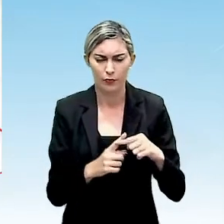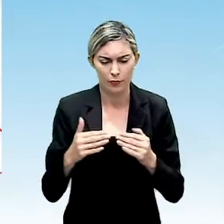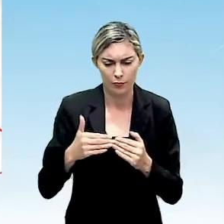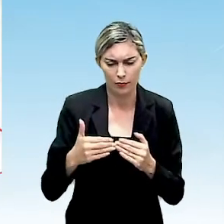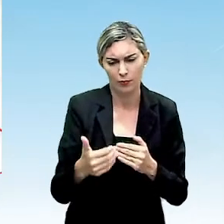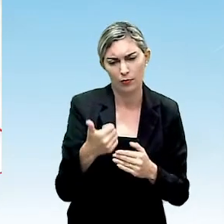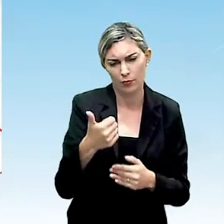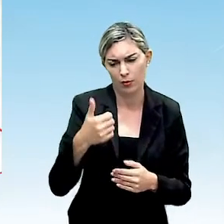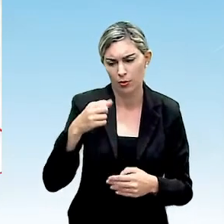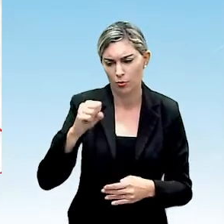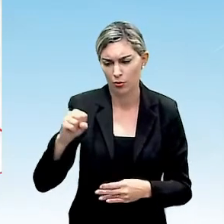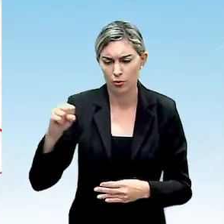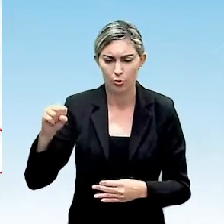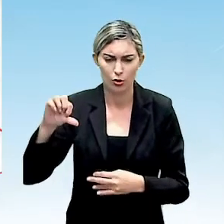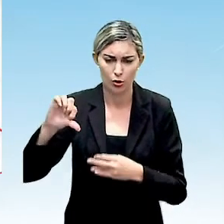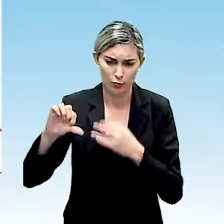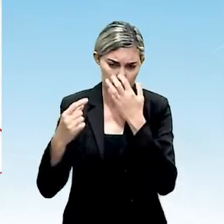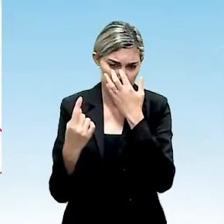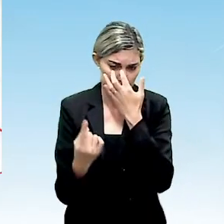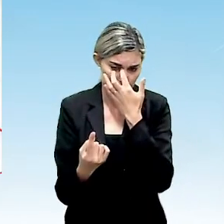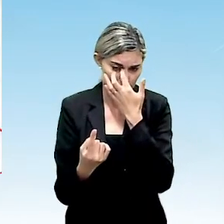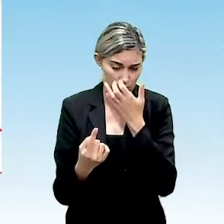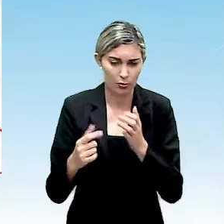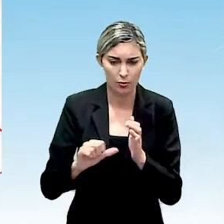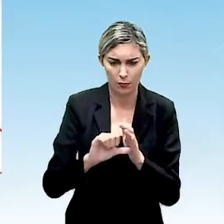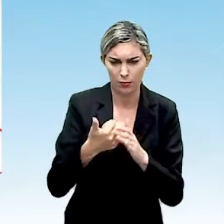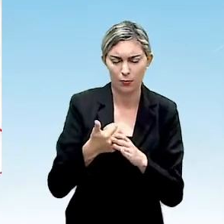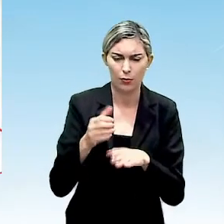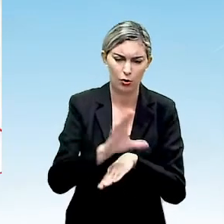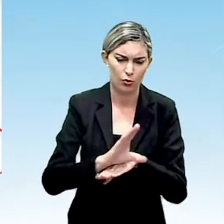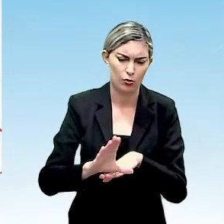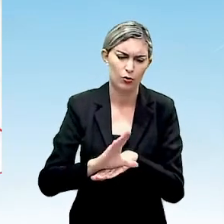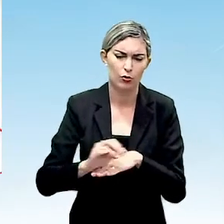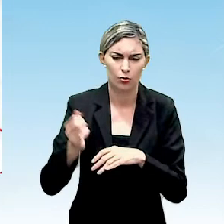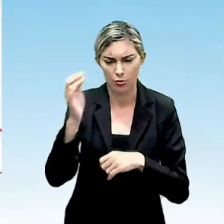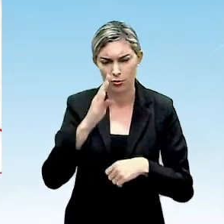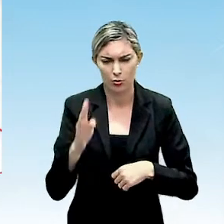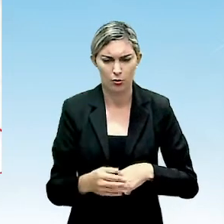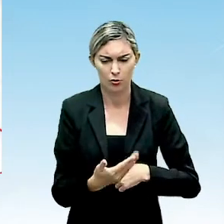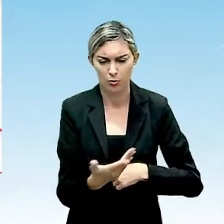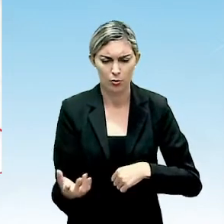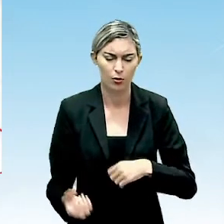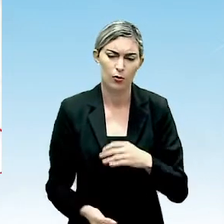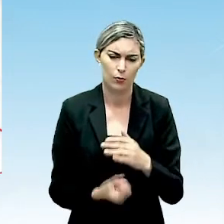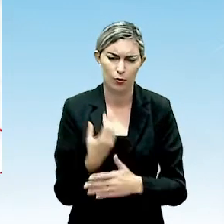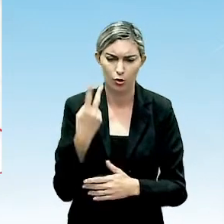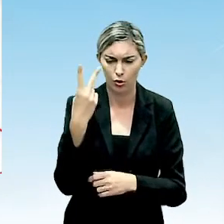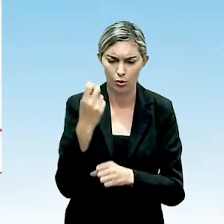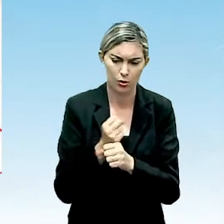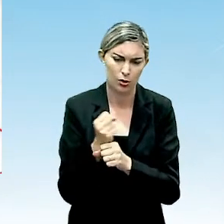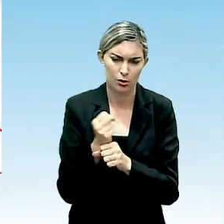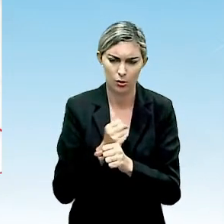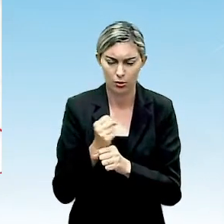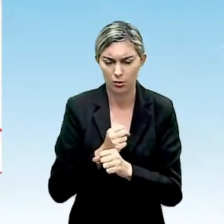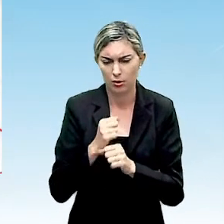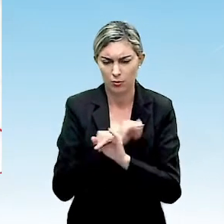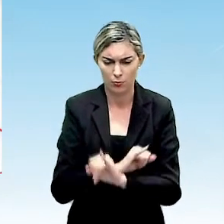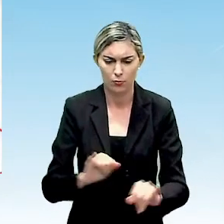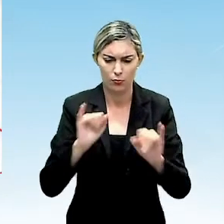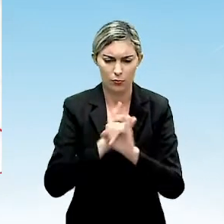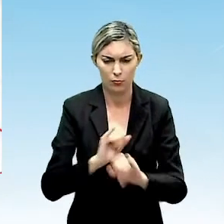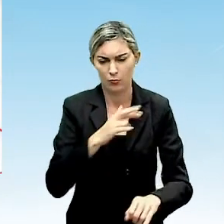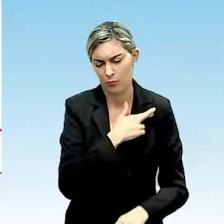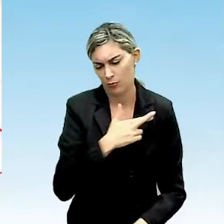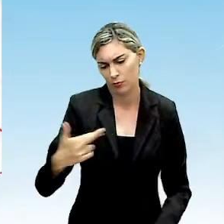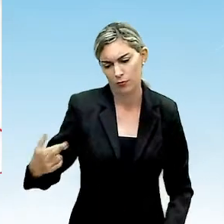de 1891. A primeira Constituição do Brasil, então, aparecerá 2 anos após a proclamação da